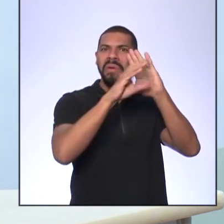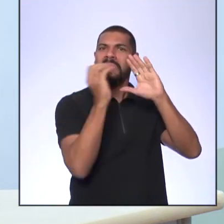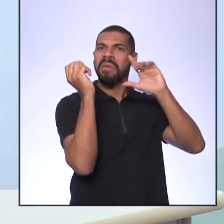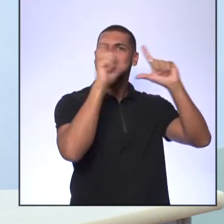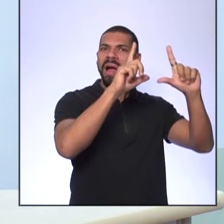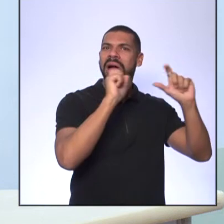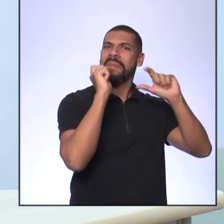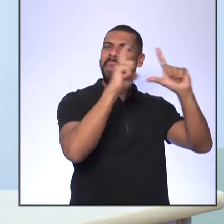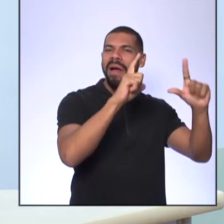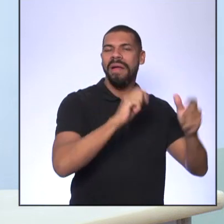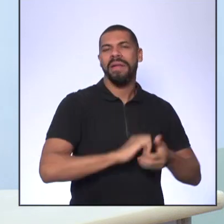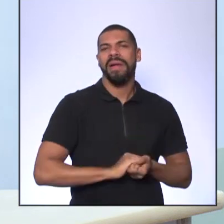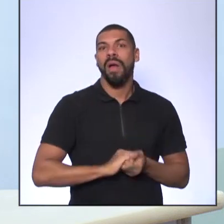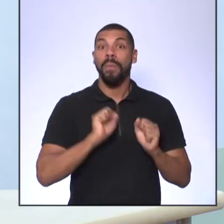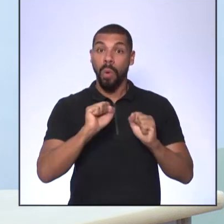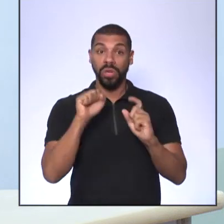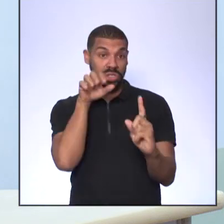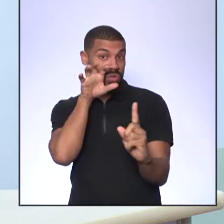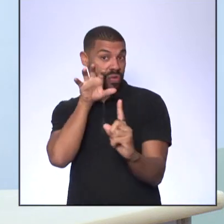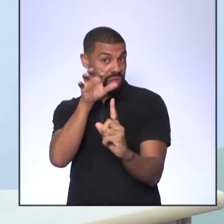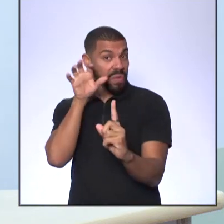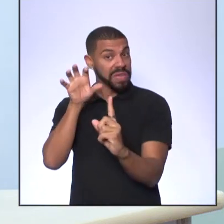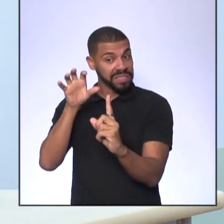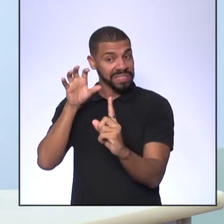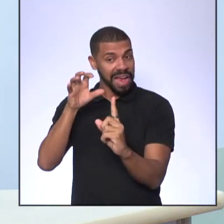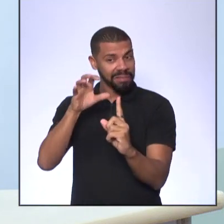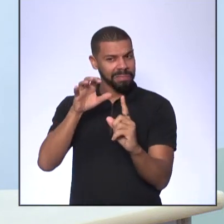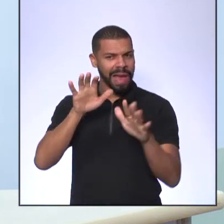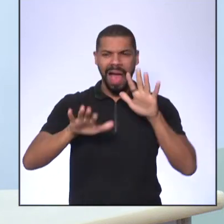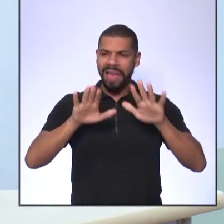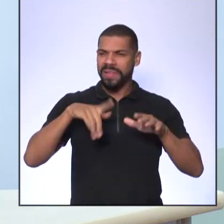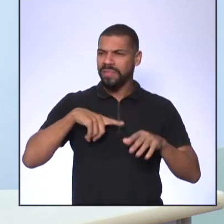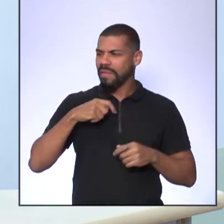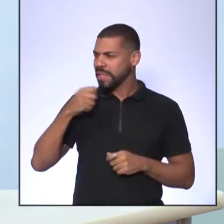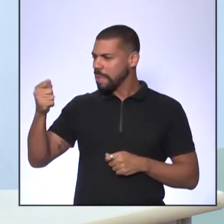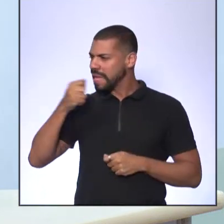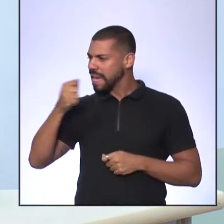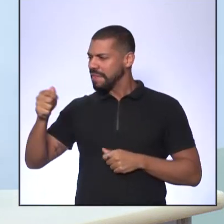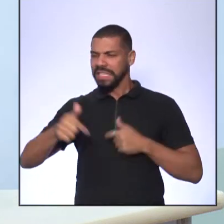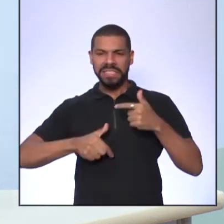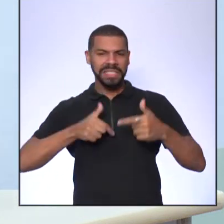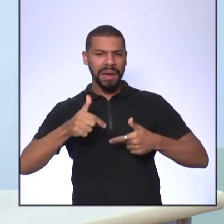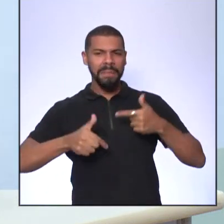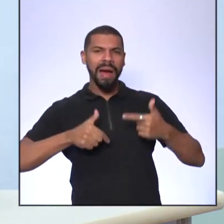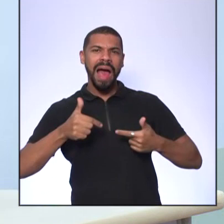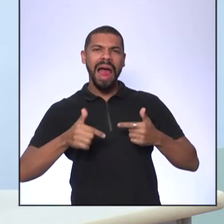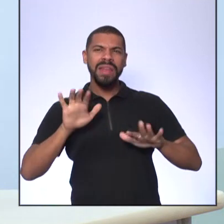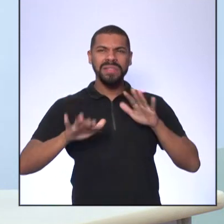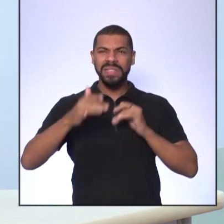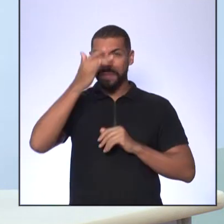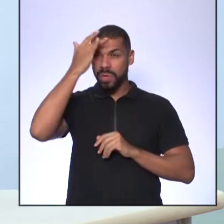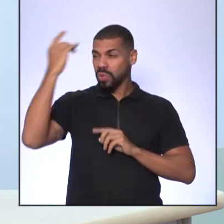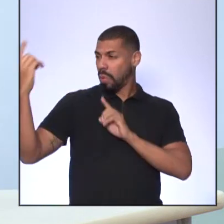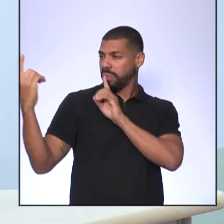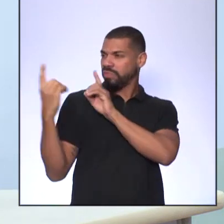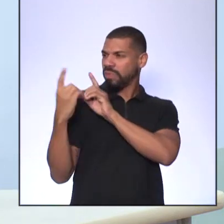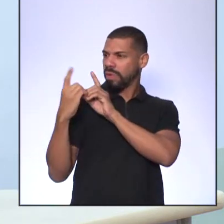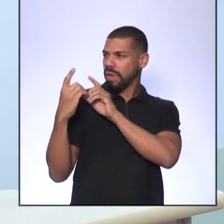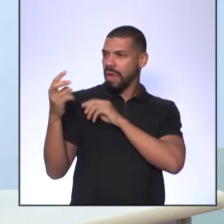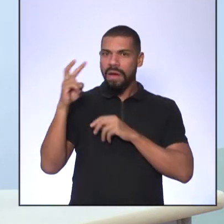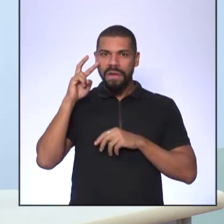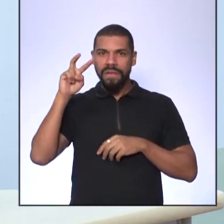podem influenciar, por exemplo, vou fazer uma entrevista de emprego, a pessoa que está me entrevistando consultou minhas